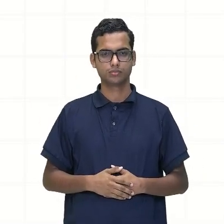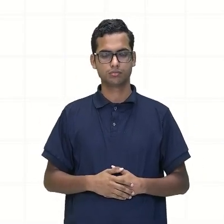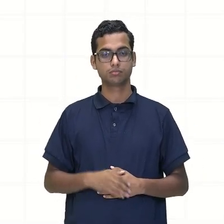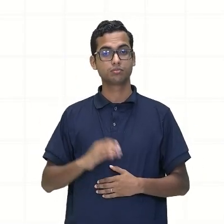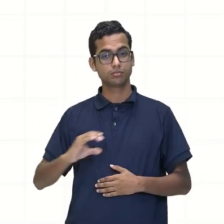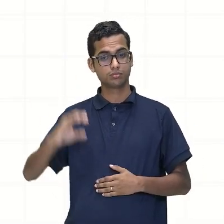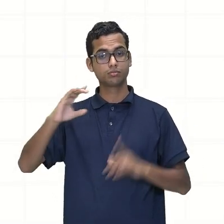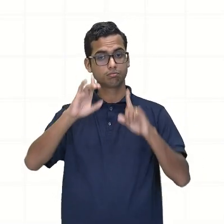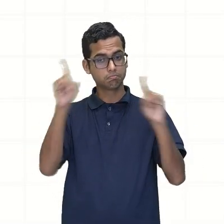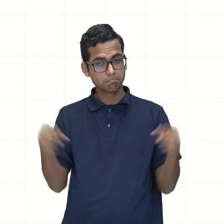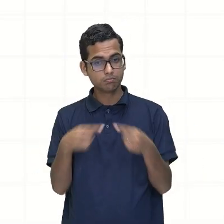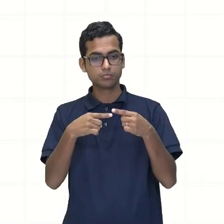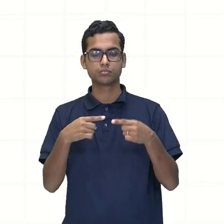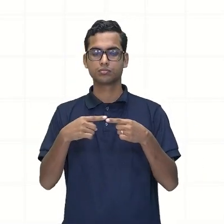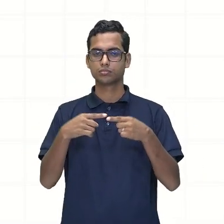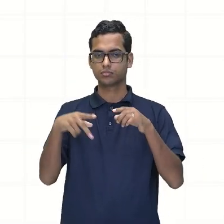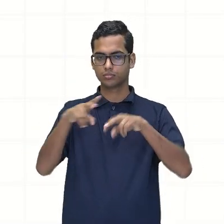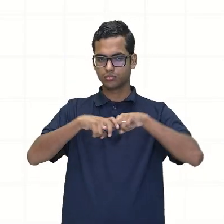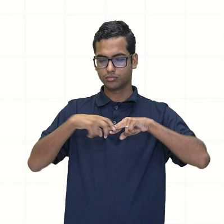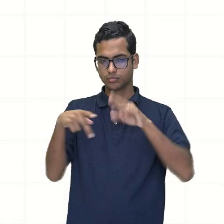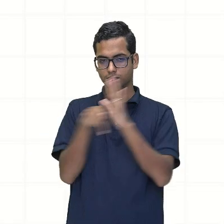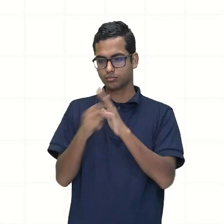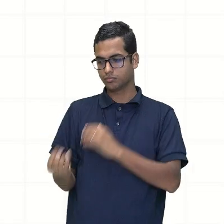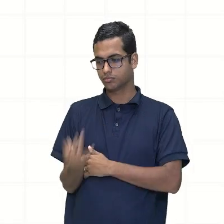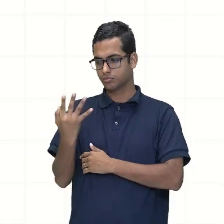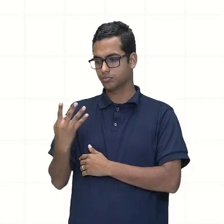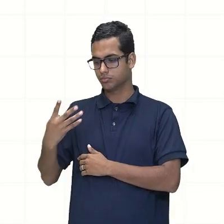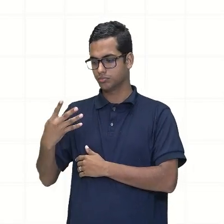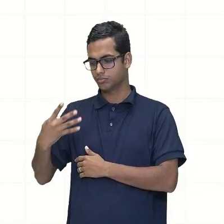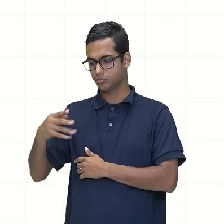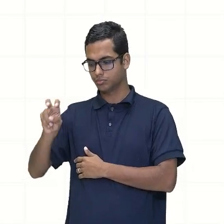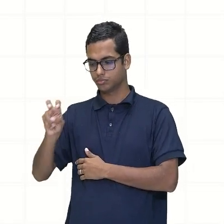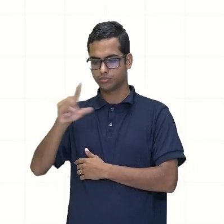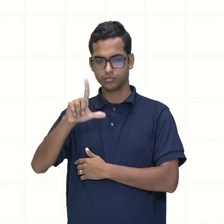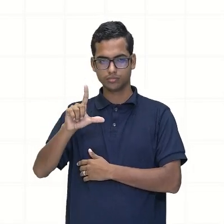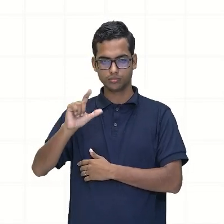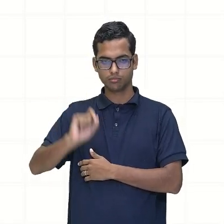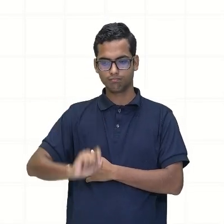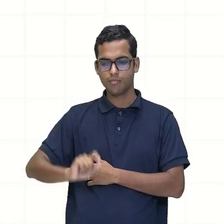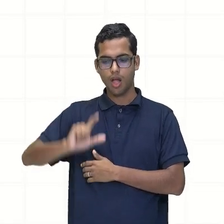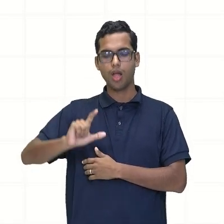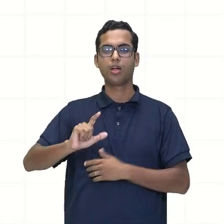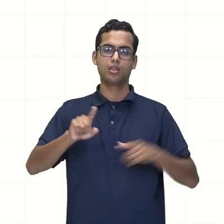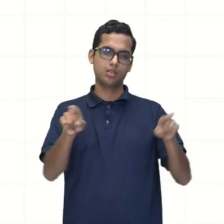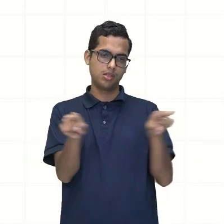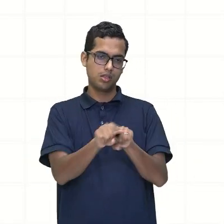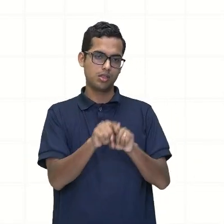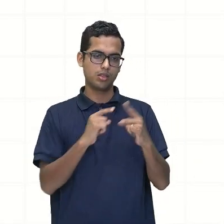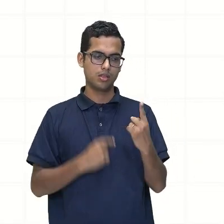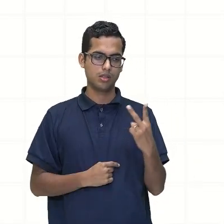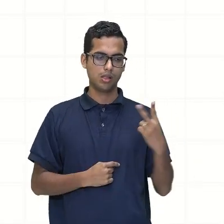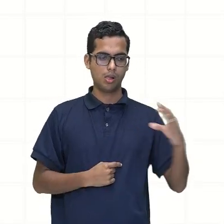do que 45 e menor do que 120. Então, os guindastes